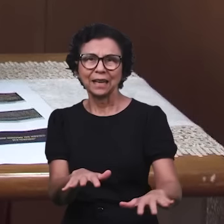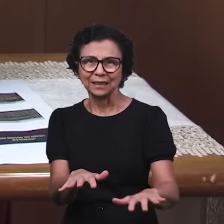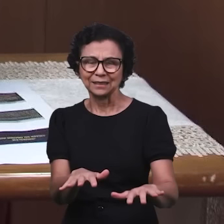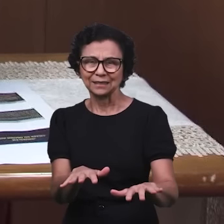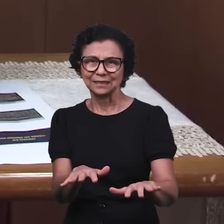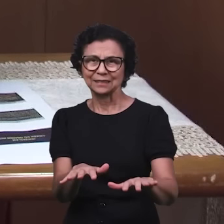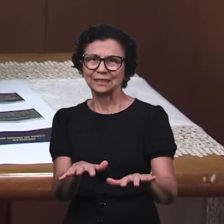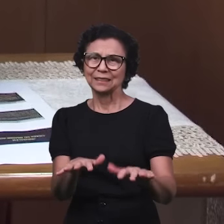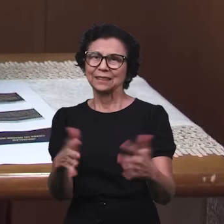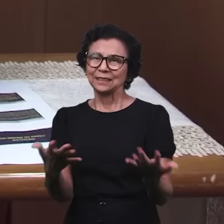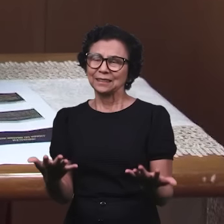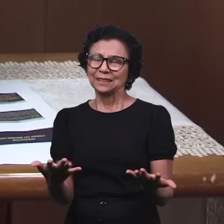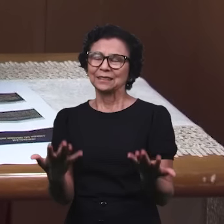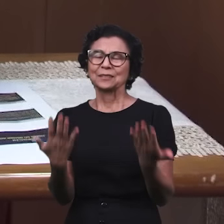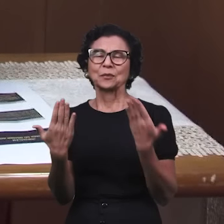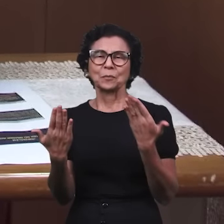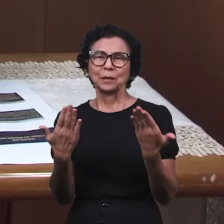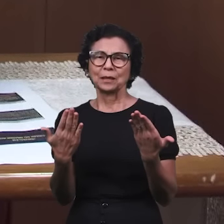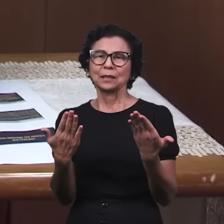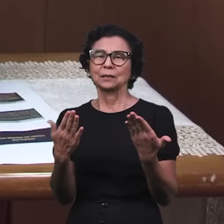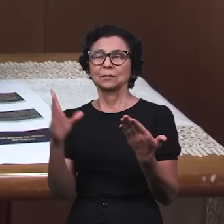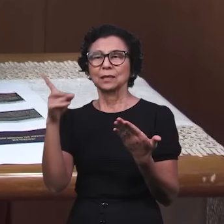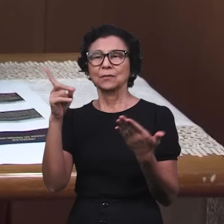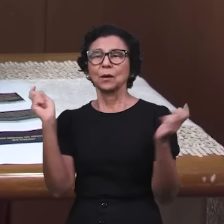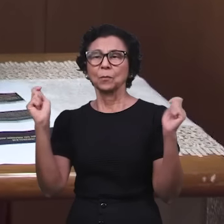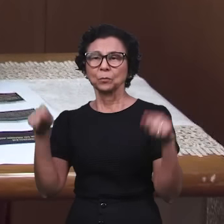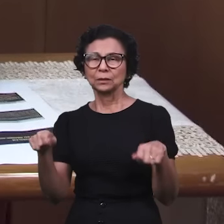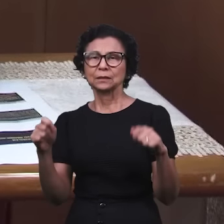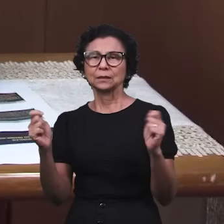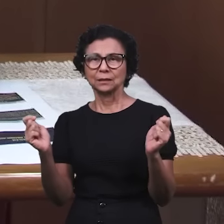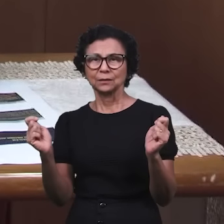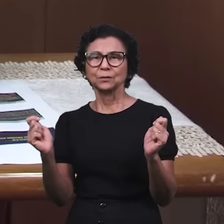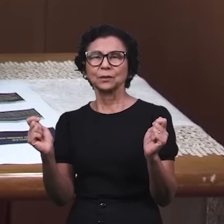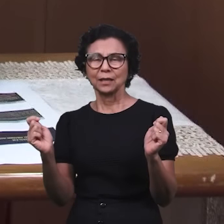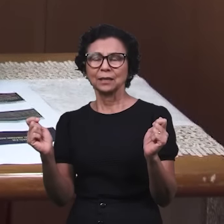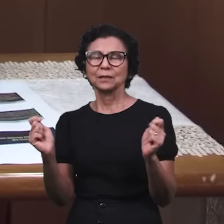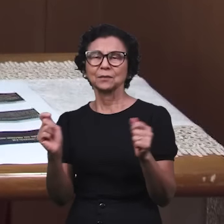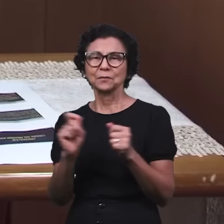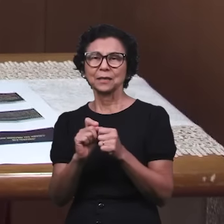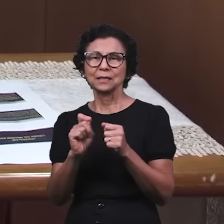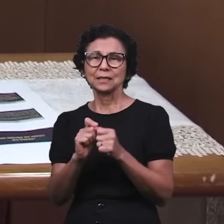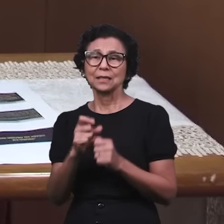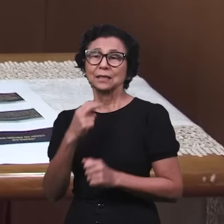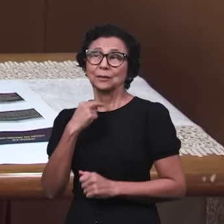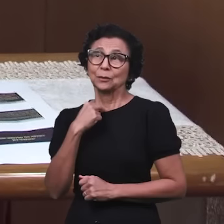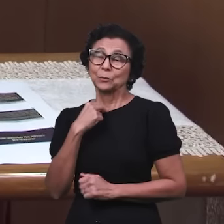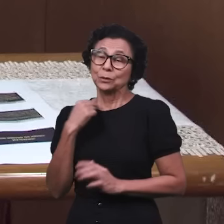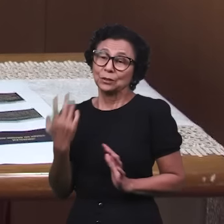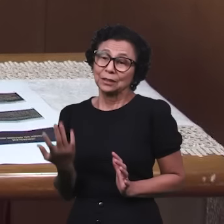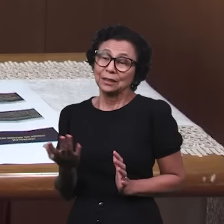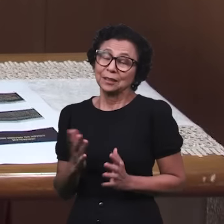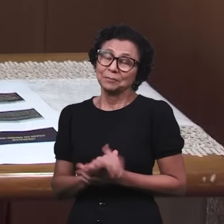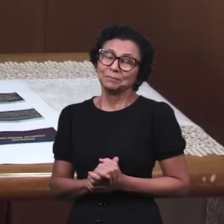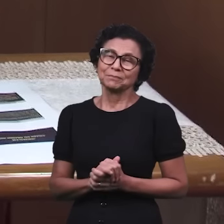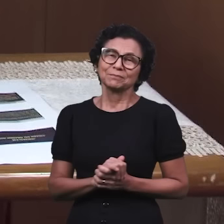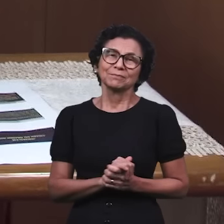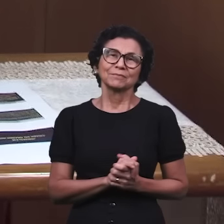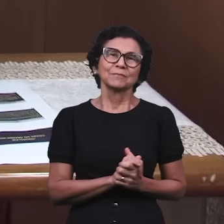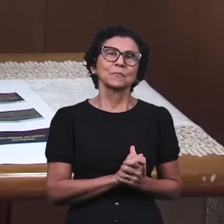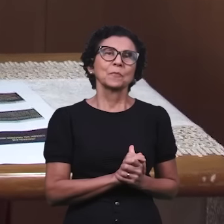ele alcançava pelo sacrifício, porque o 7 é a perfeição de Deus. Então ele se aperfeiçoava